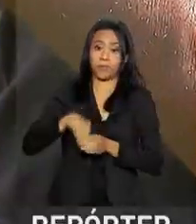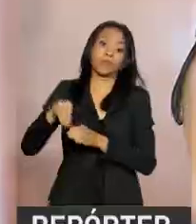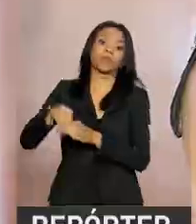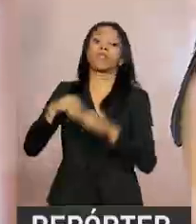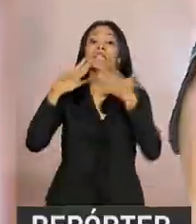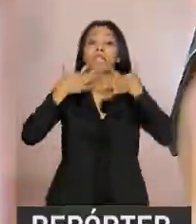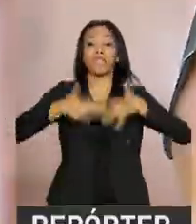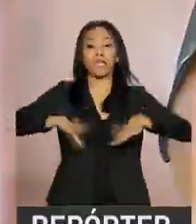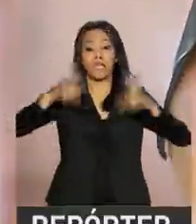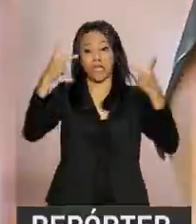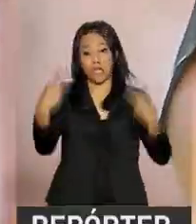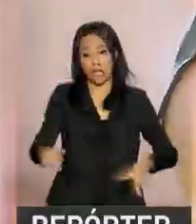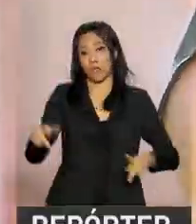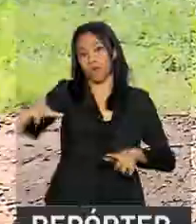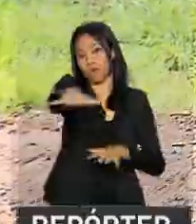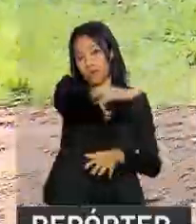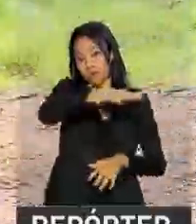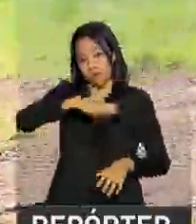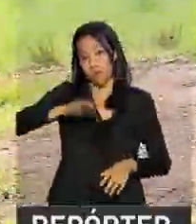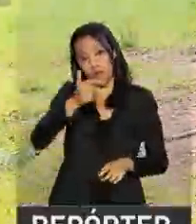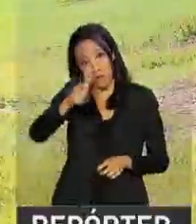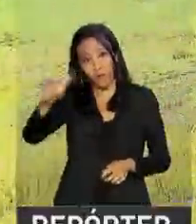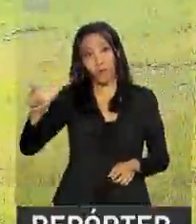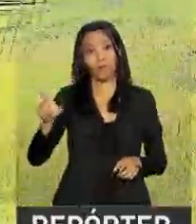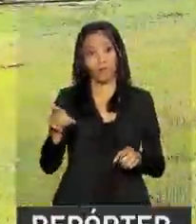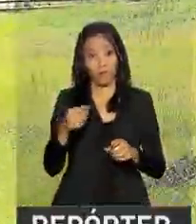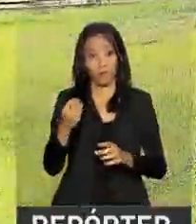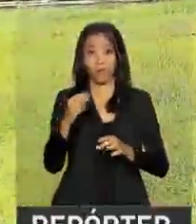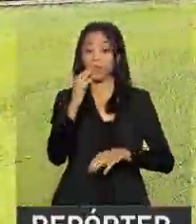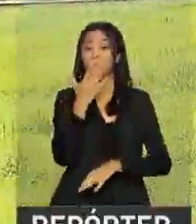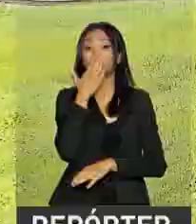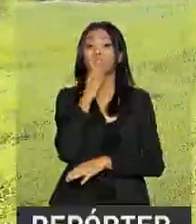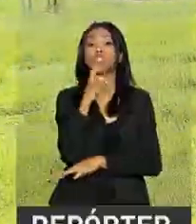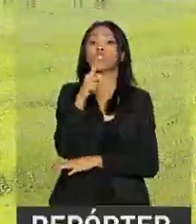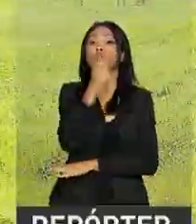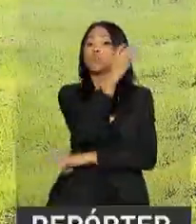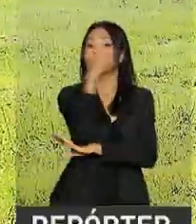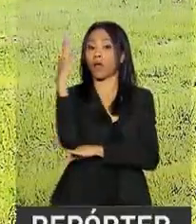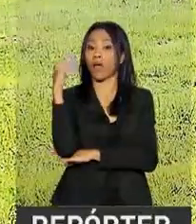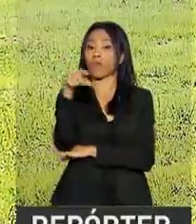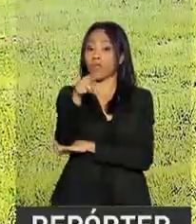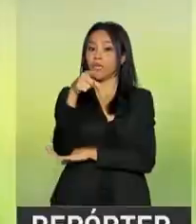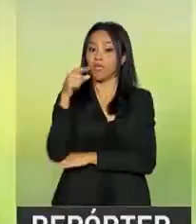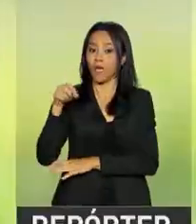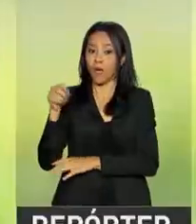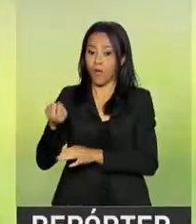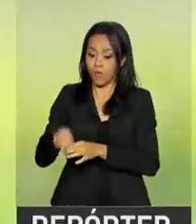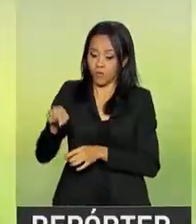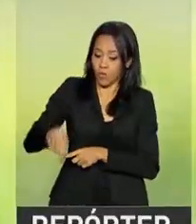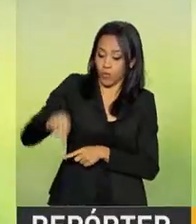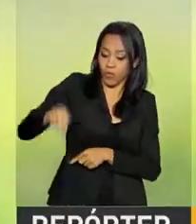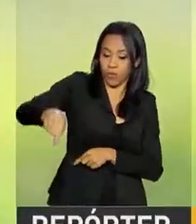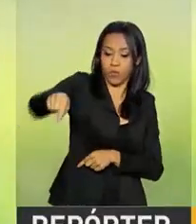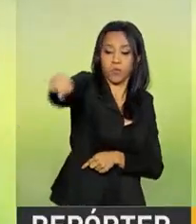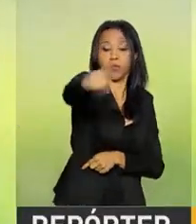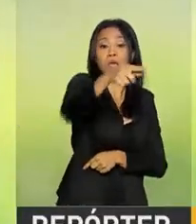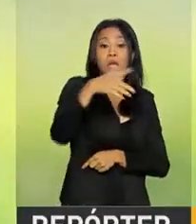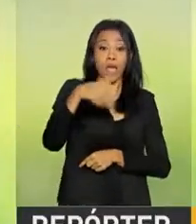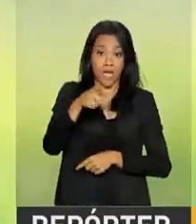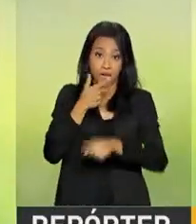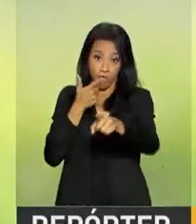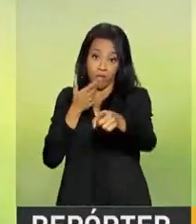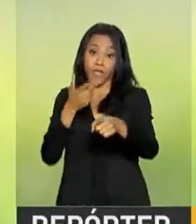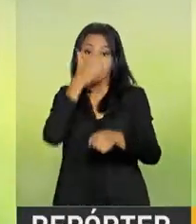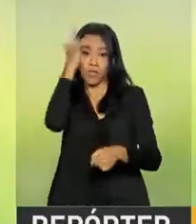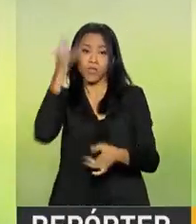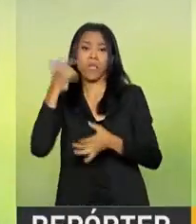cerrado e de outros biomas e para evitar o vandalismo ele está cercando a área jogar muito lixo aqui eu vejo